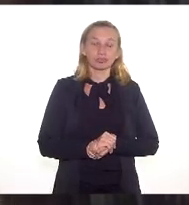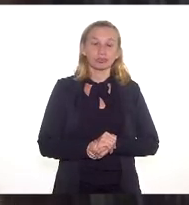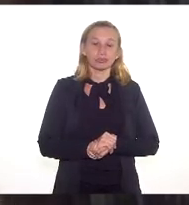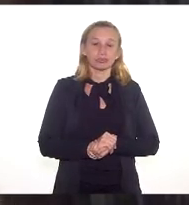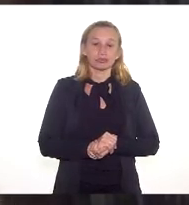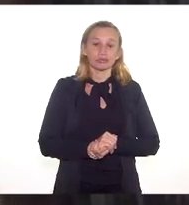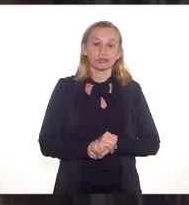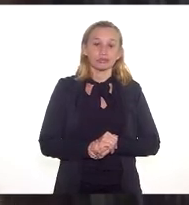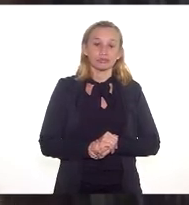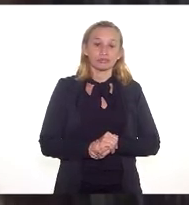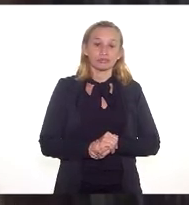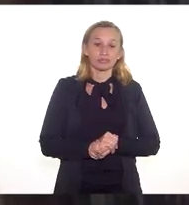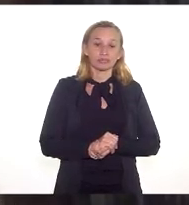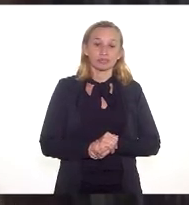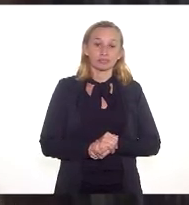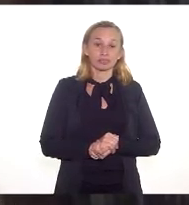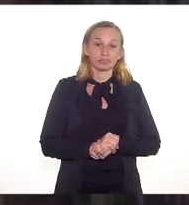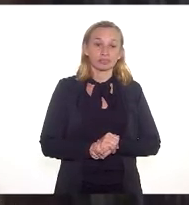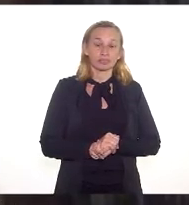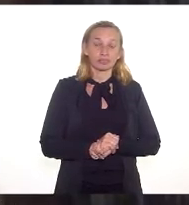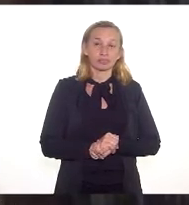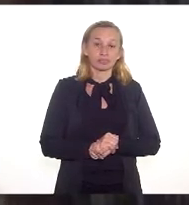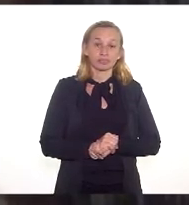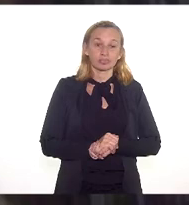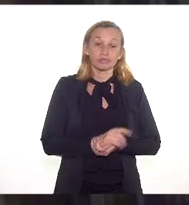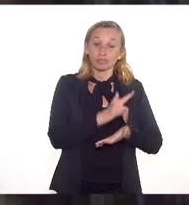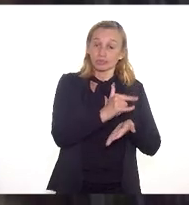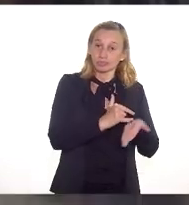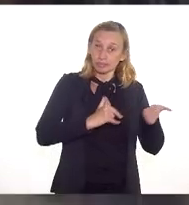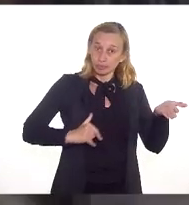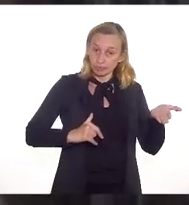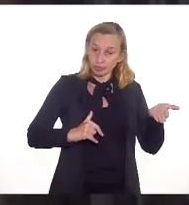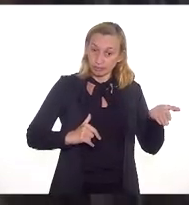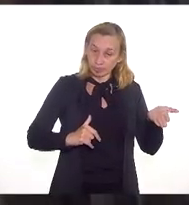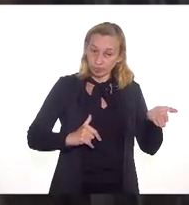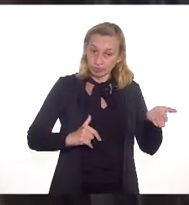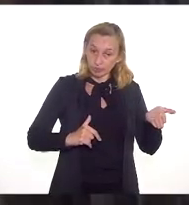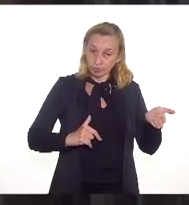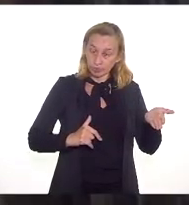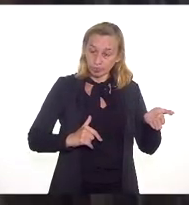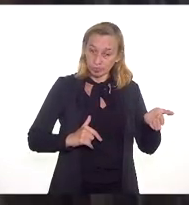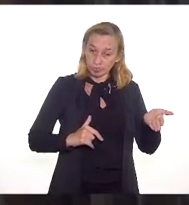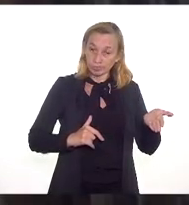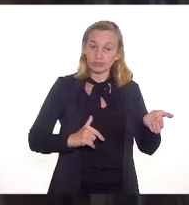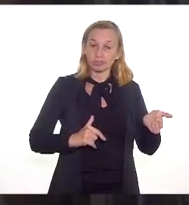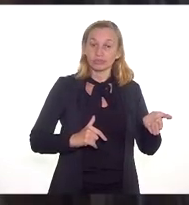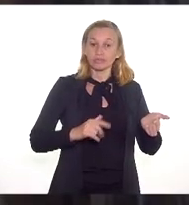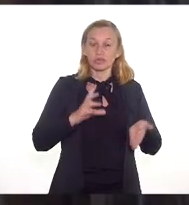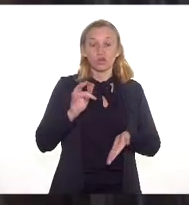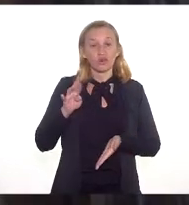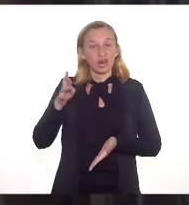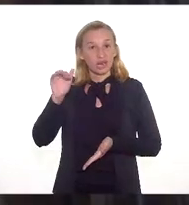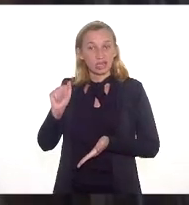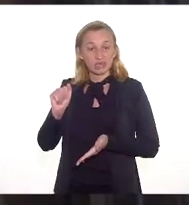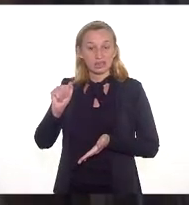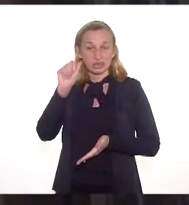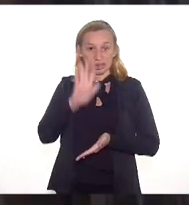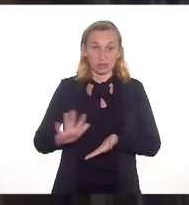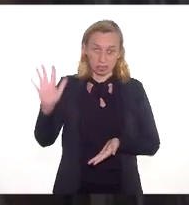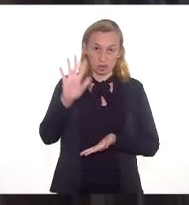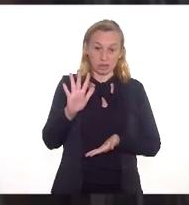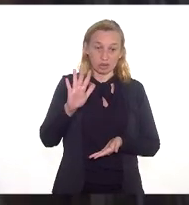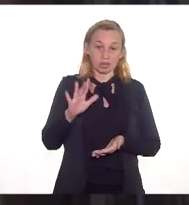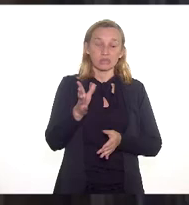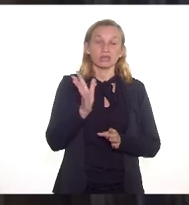documentos respaldados por decisões de conferências nacionais, e as